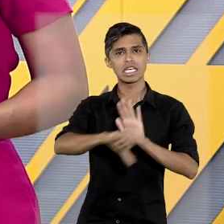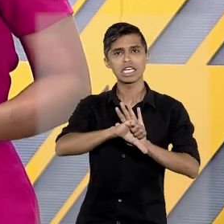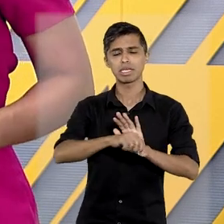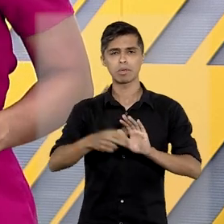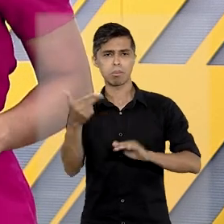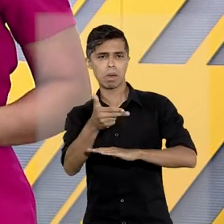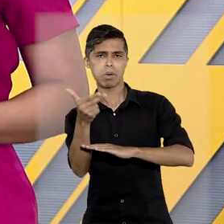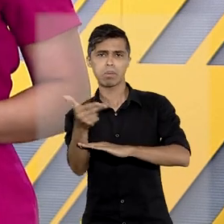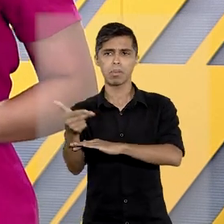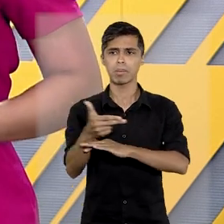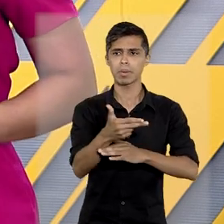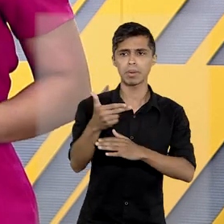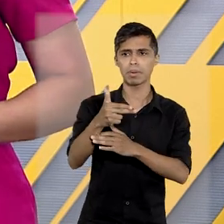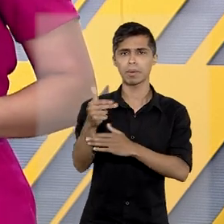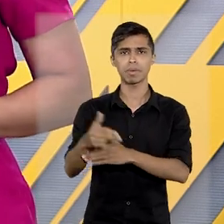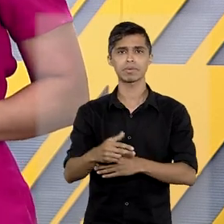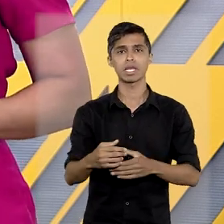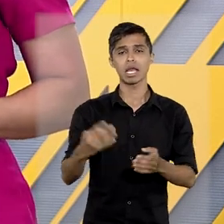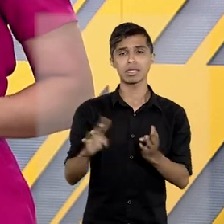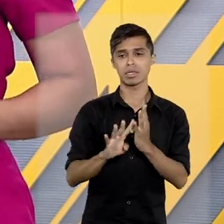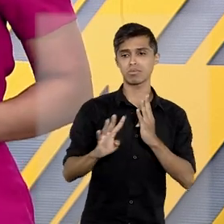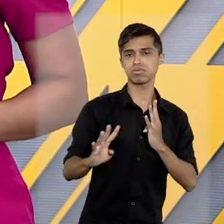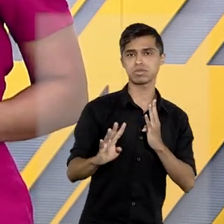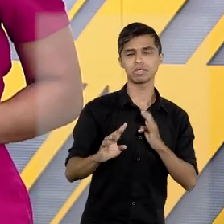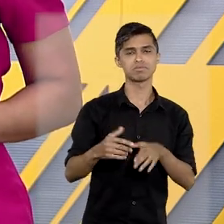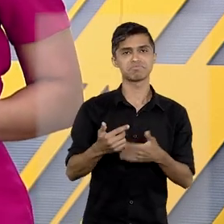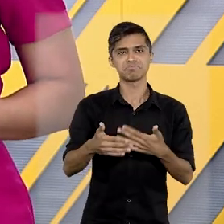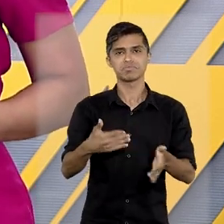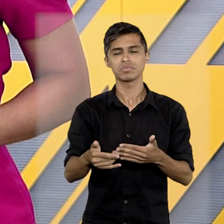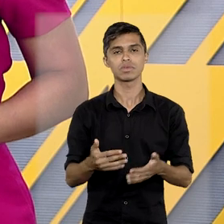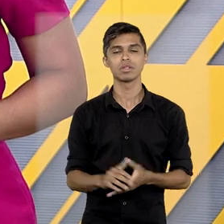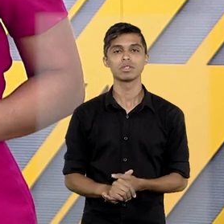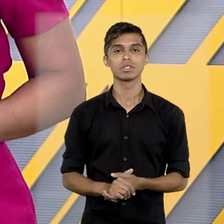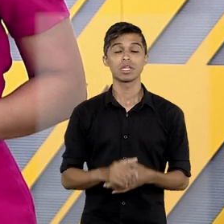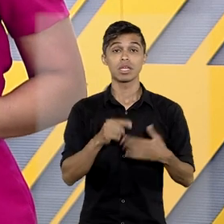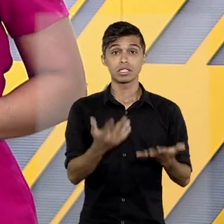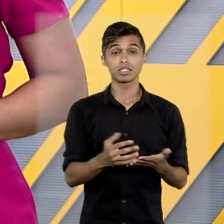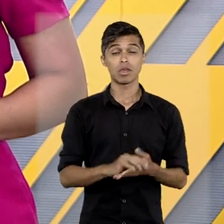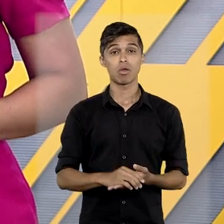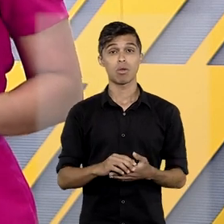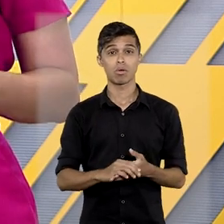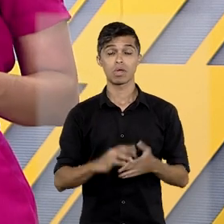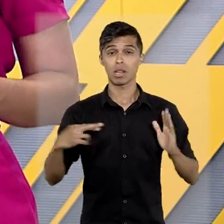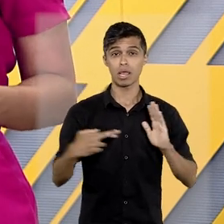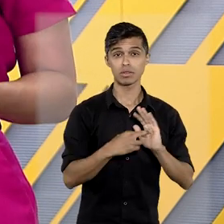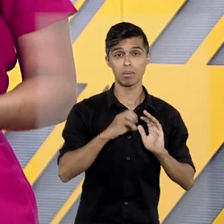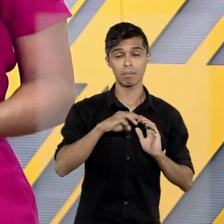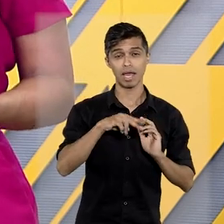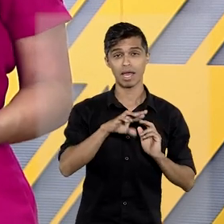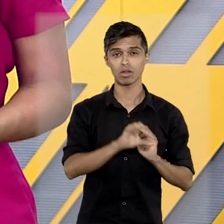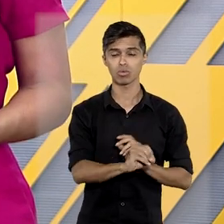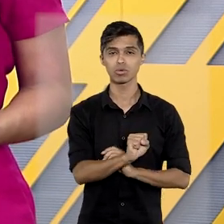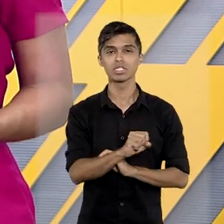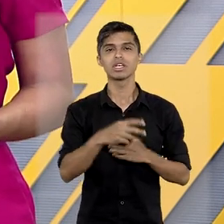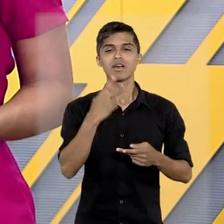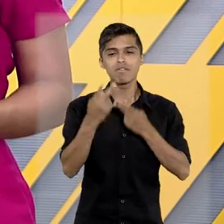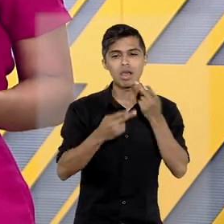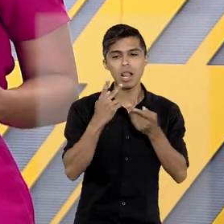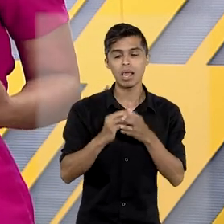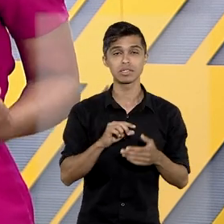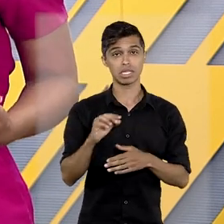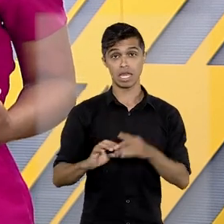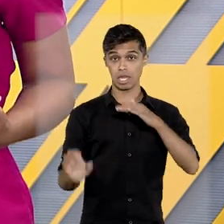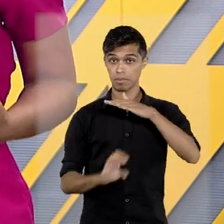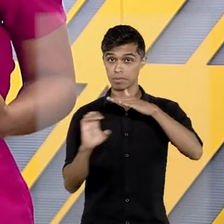de fogo cometido na fila de pedágio. Para o ministro relator Marco Aurélio Belize, o dever da concessionária de garantir